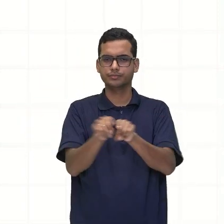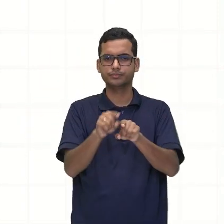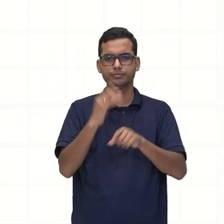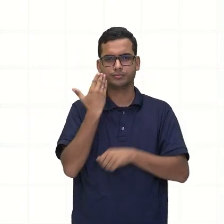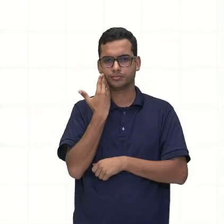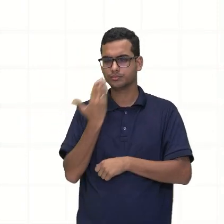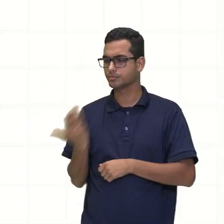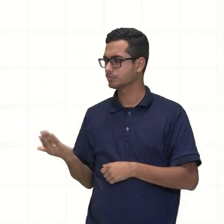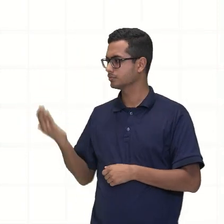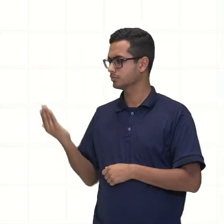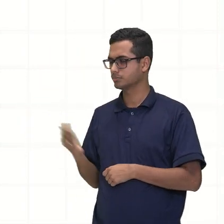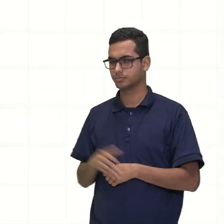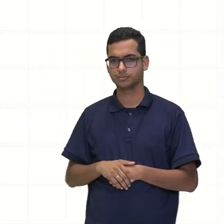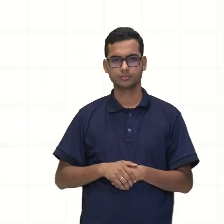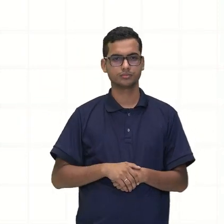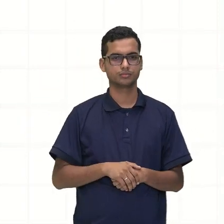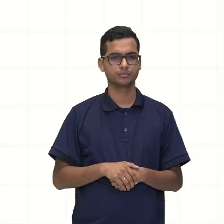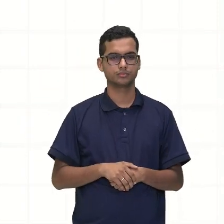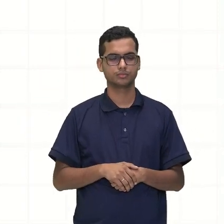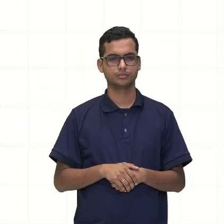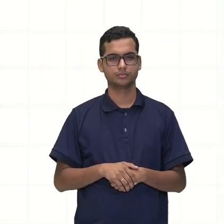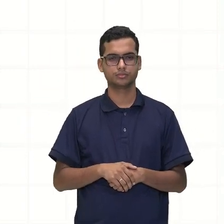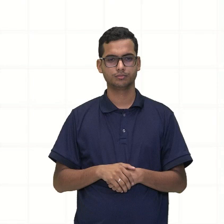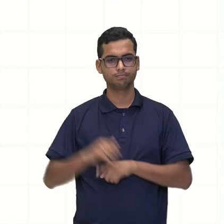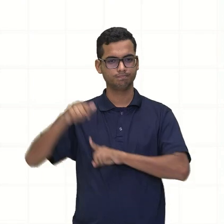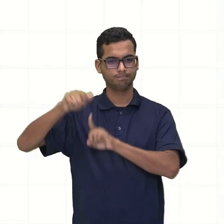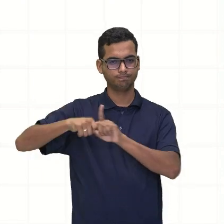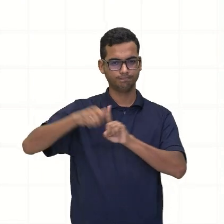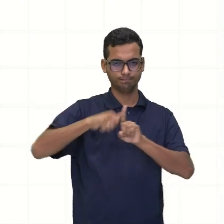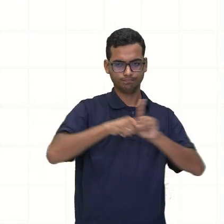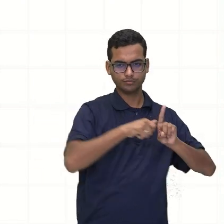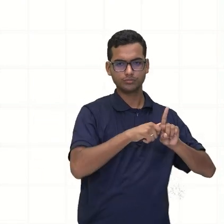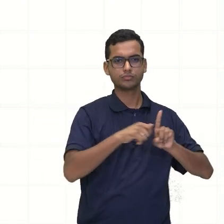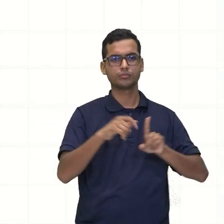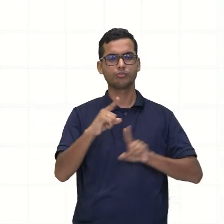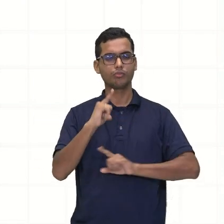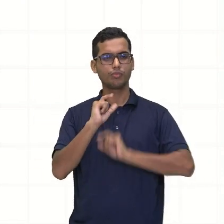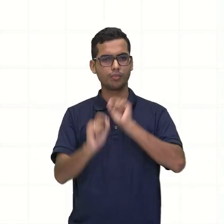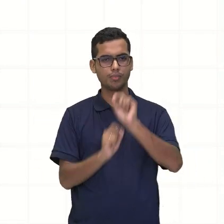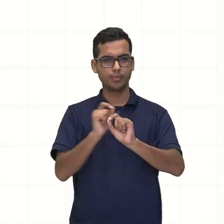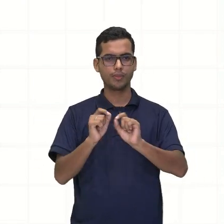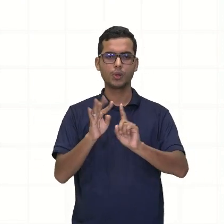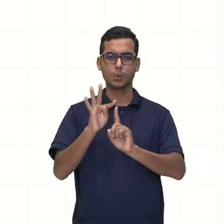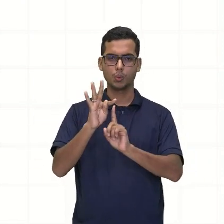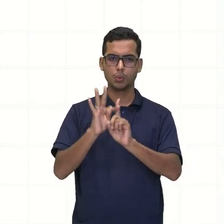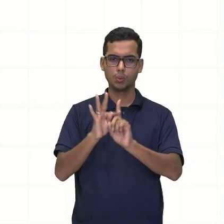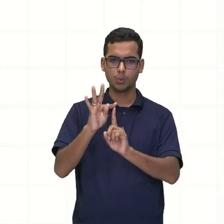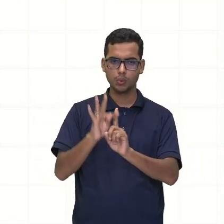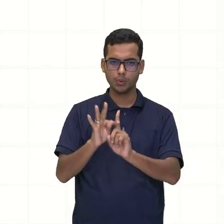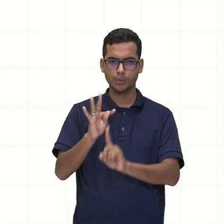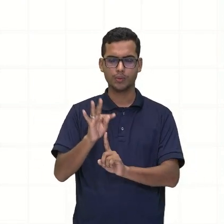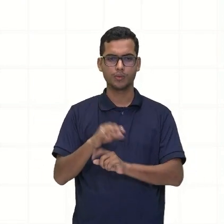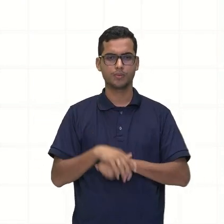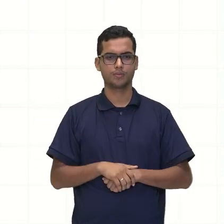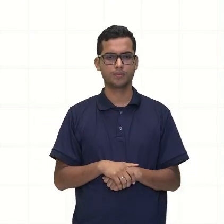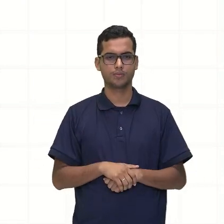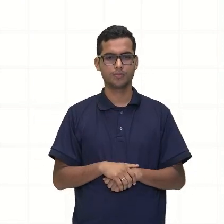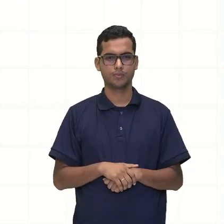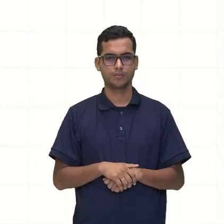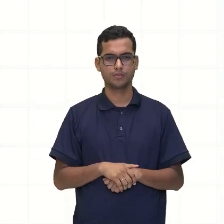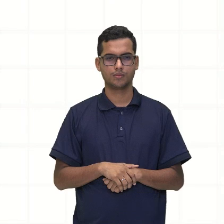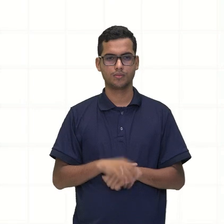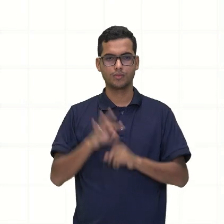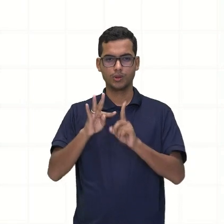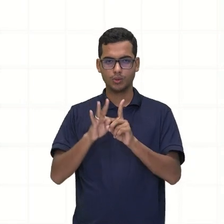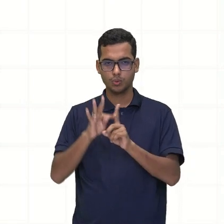aí a gente vai observar que nos meses em que as temperaturas elas vão ser ali mais elevadas, né,